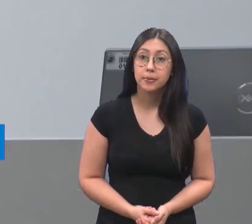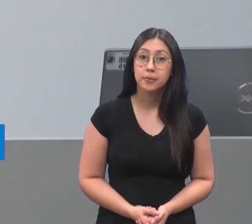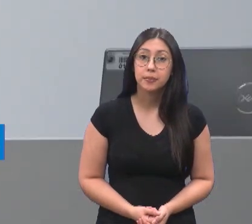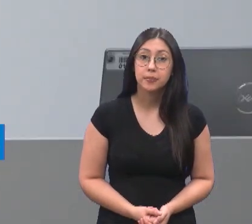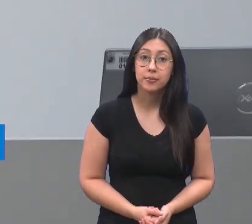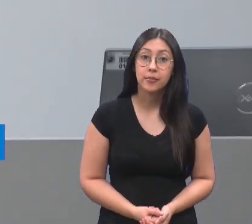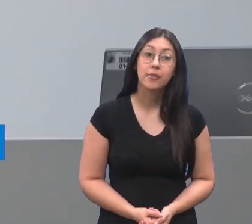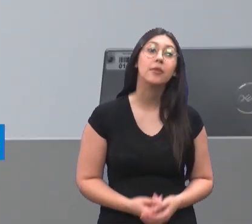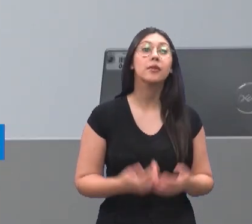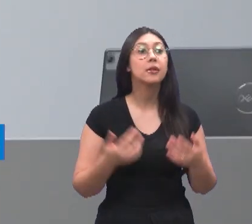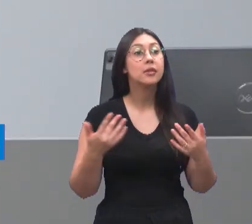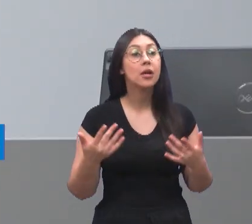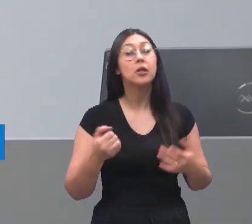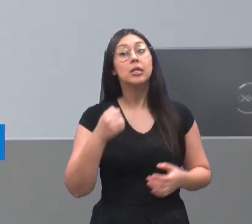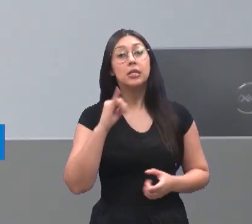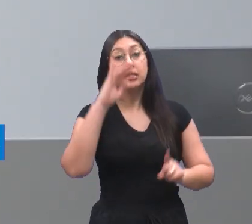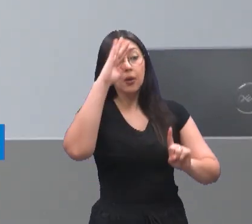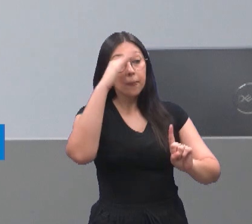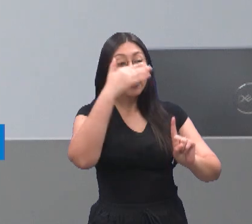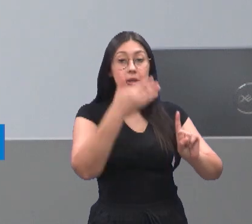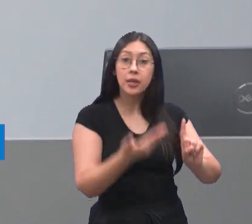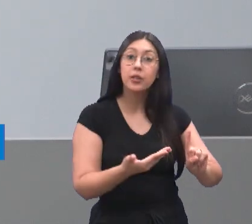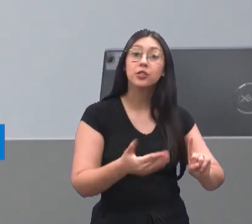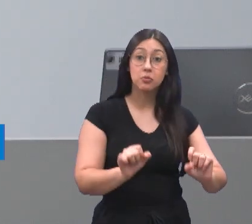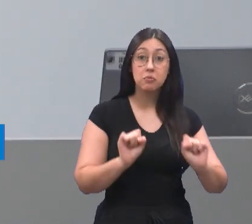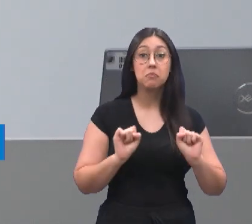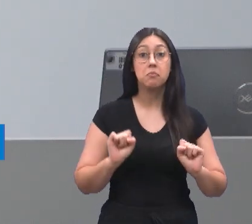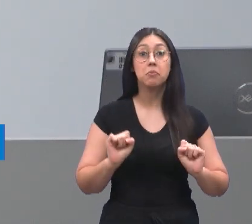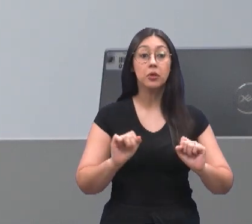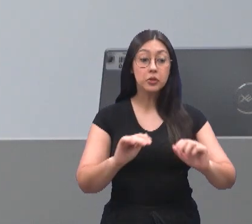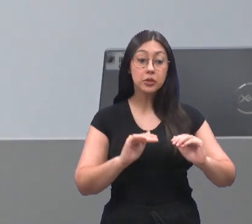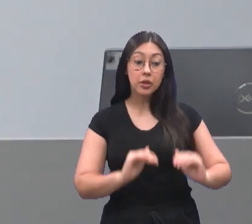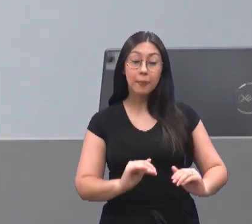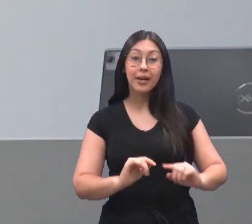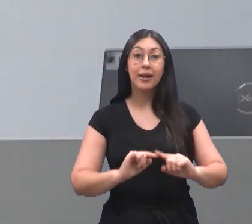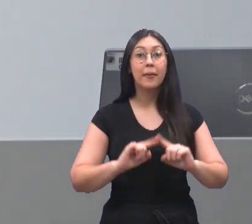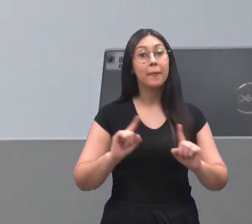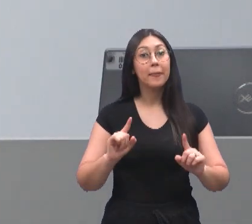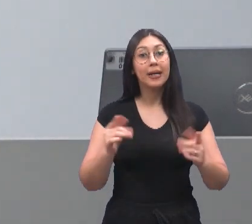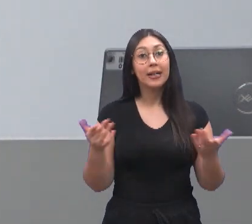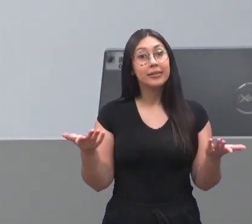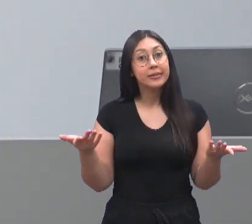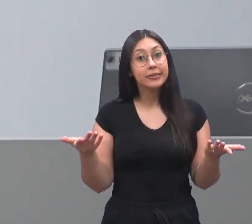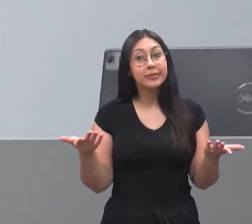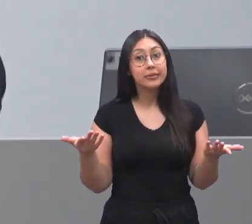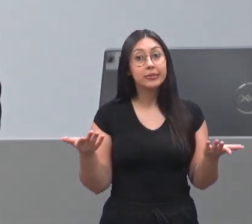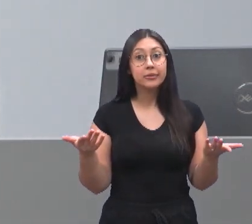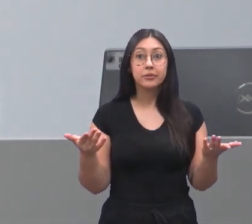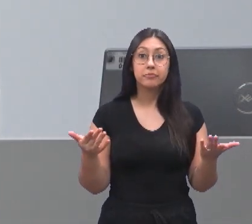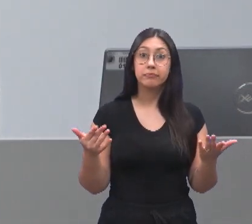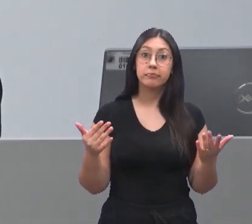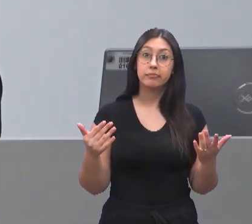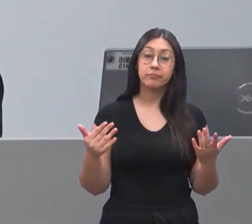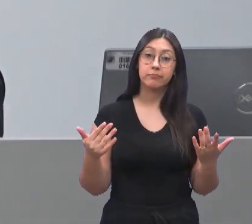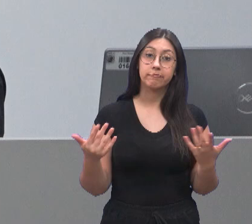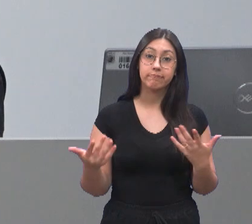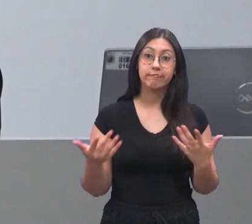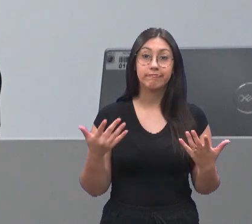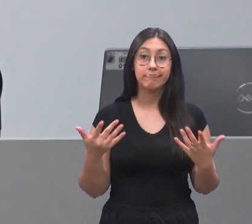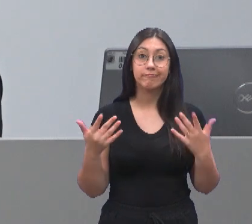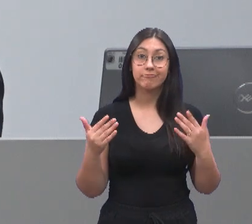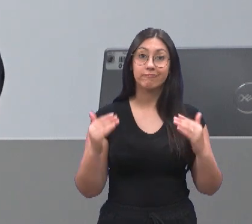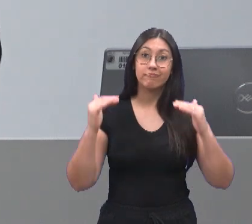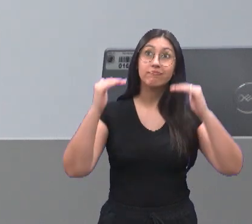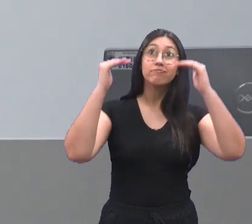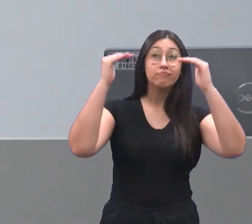Quando é uma homenagem, aí a gente libera para ficar aqui embaixo, mas eu vejo assim, de um lado, é polêmico, o senhor tem